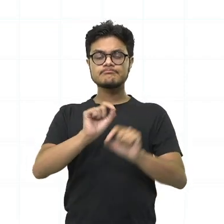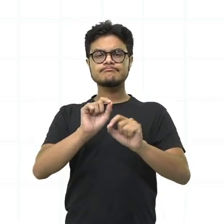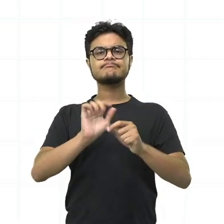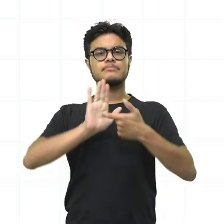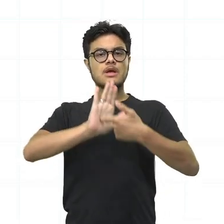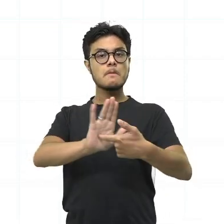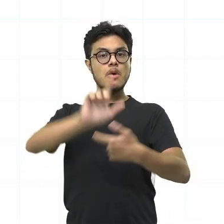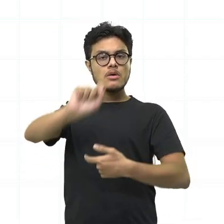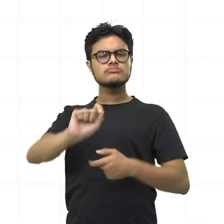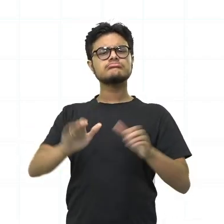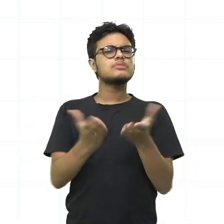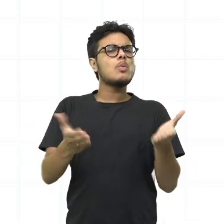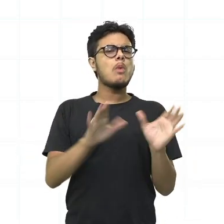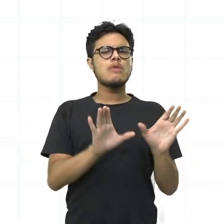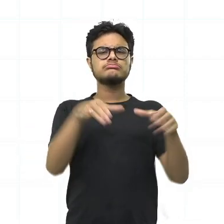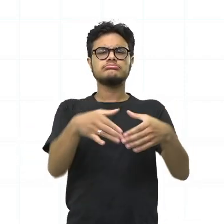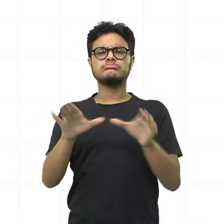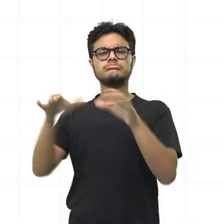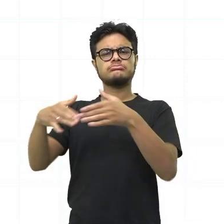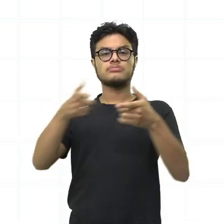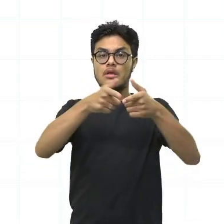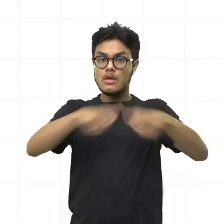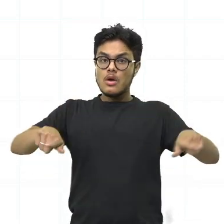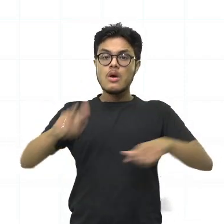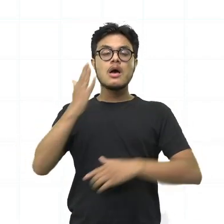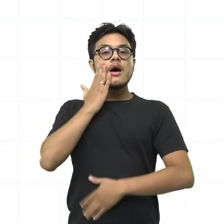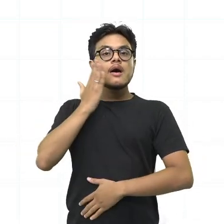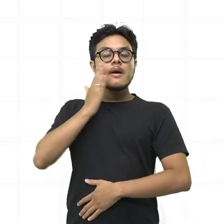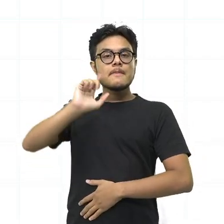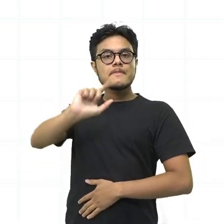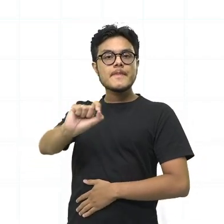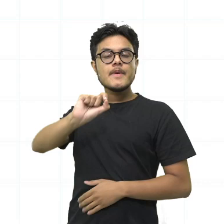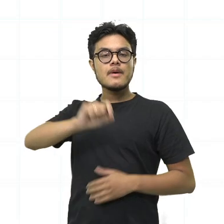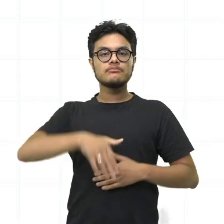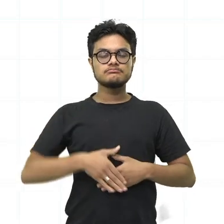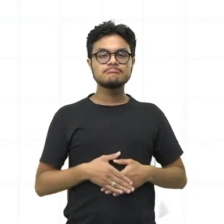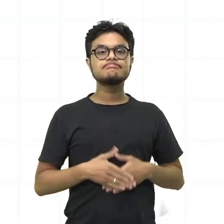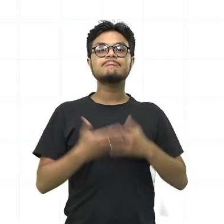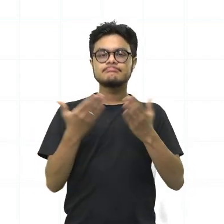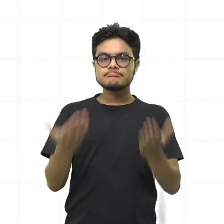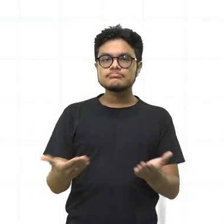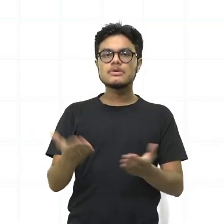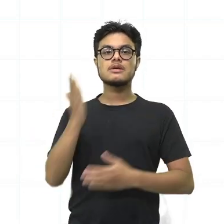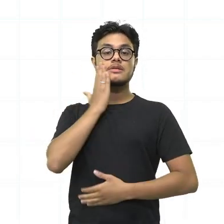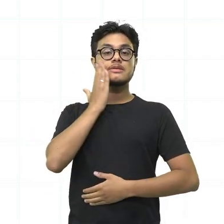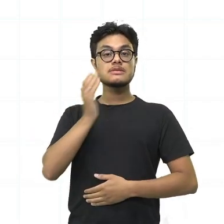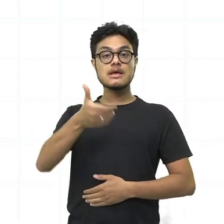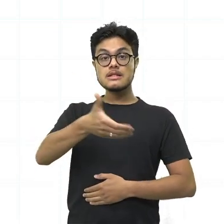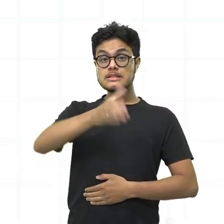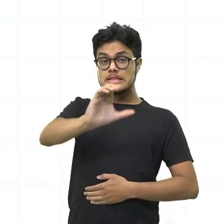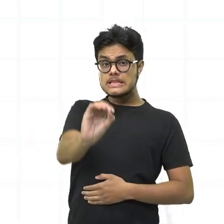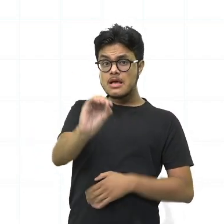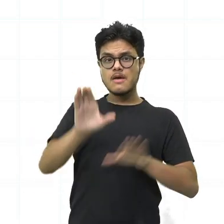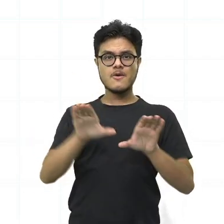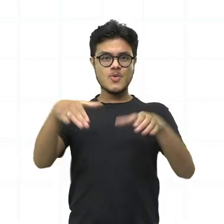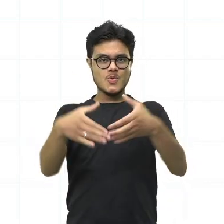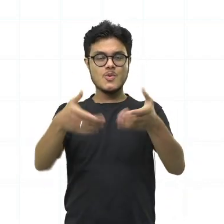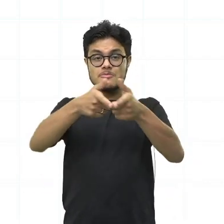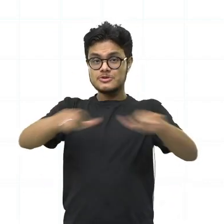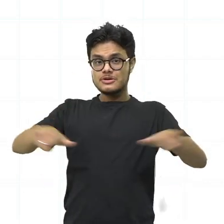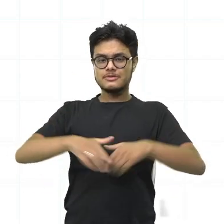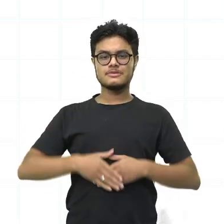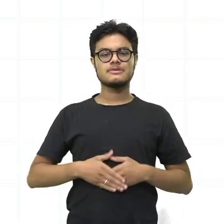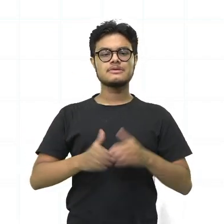nós nos referimos às classes gramaticais, logo sabemos que se refere a 10, né? São 10